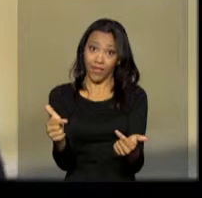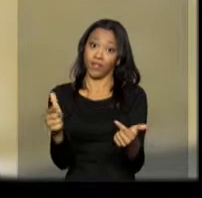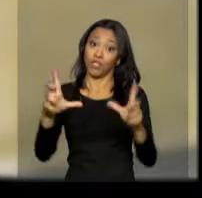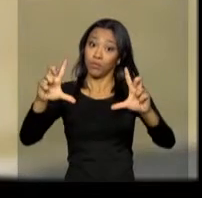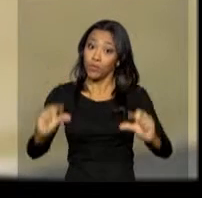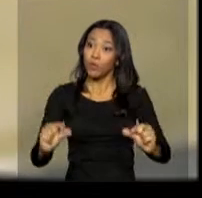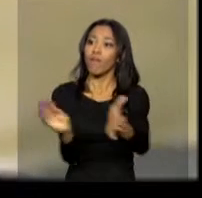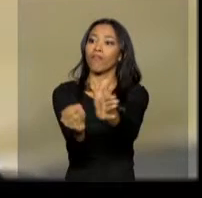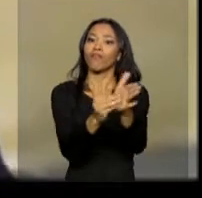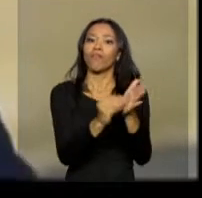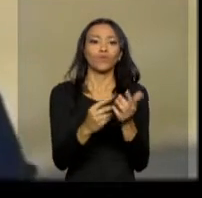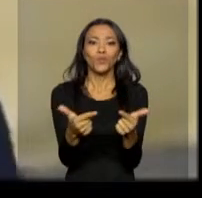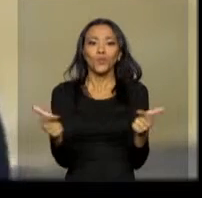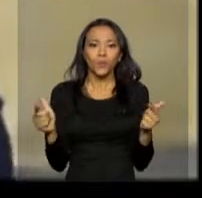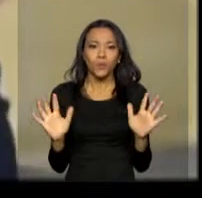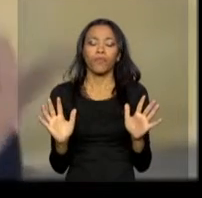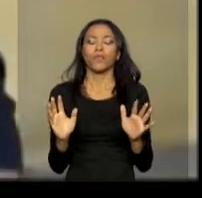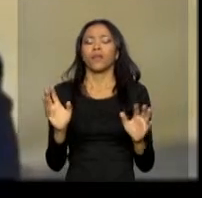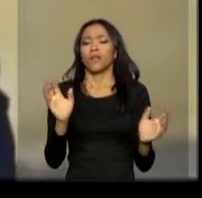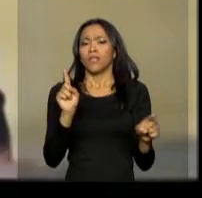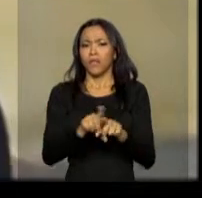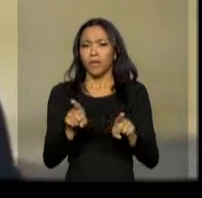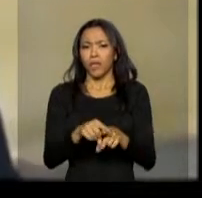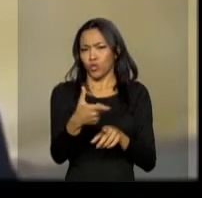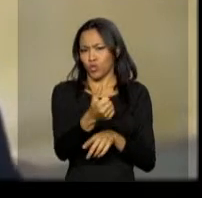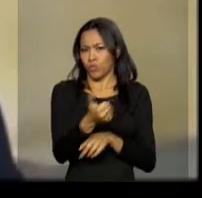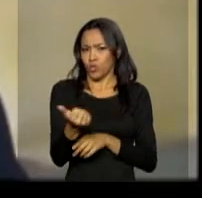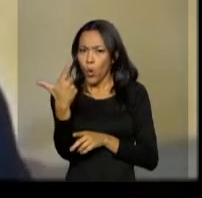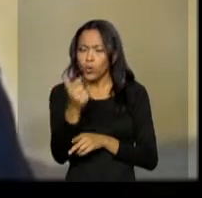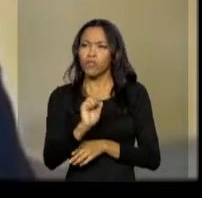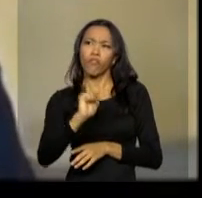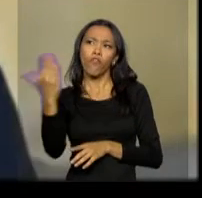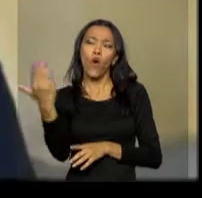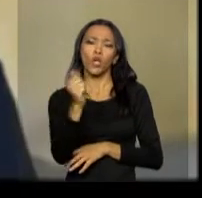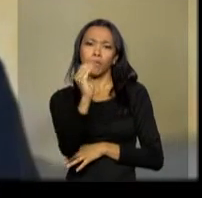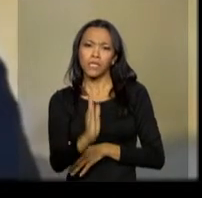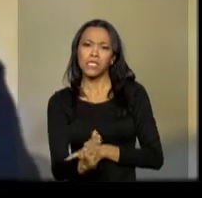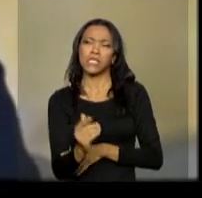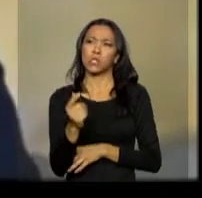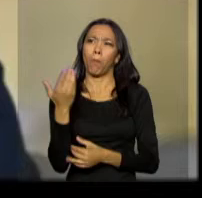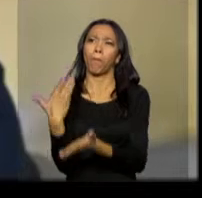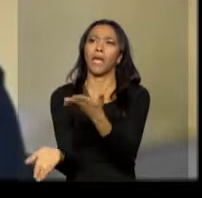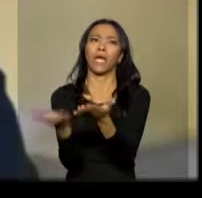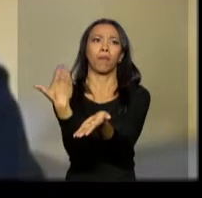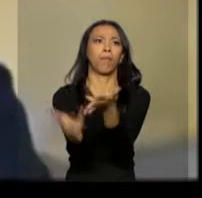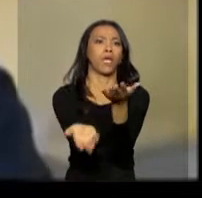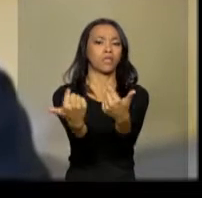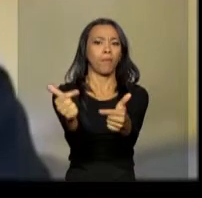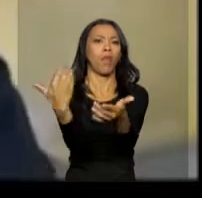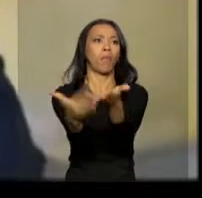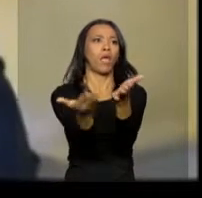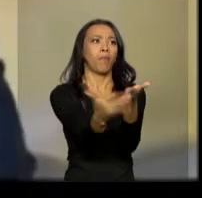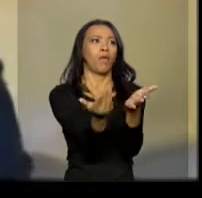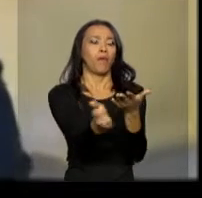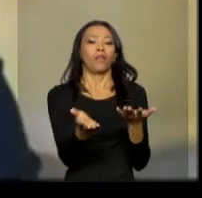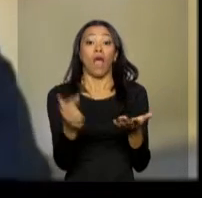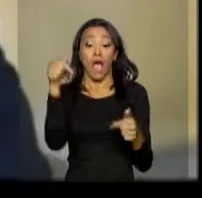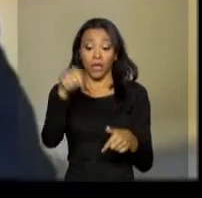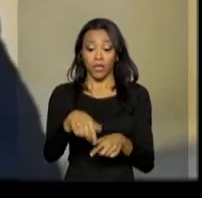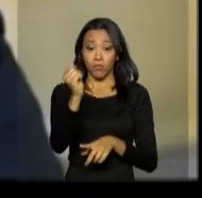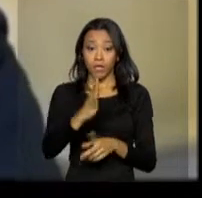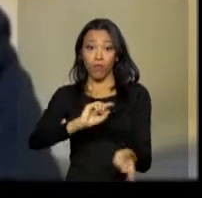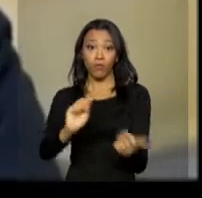sinal, em 2012, enquanto lá fora cresciam o desemprego e as perdas salariais, aqui